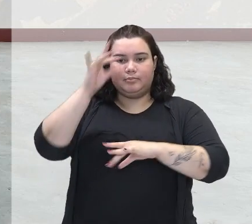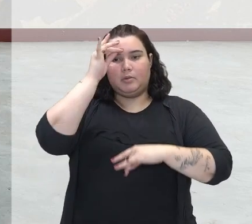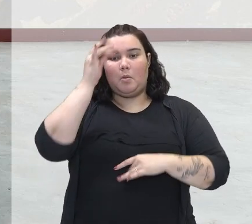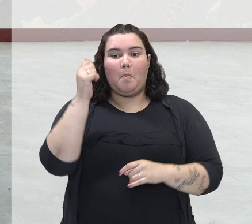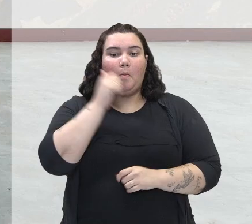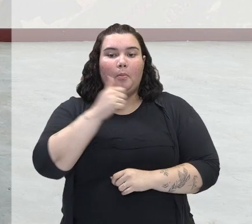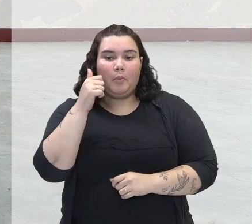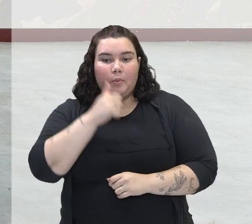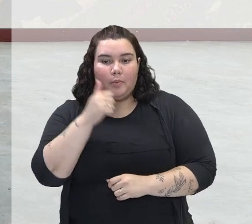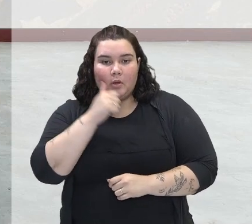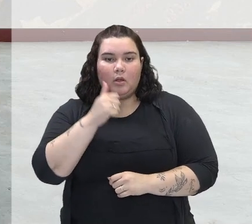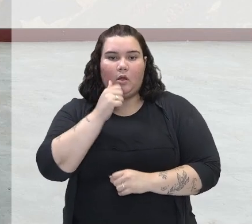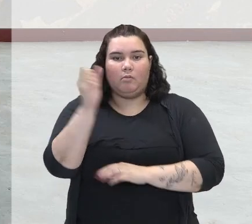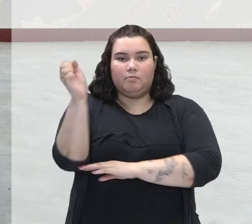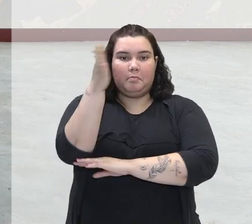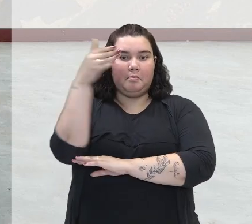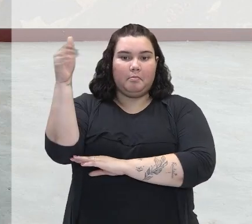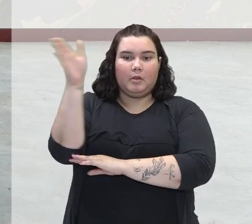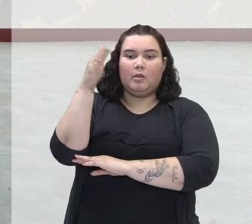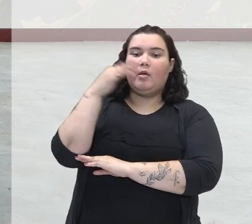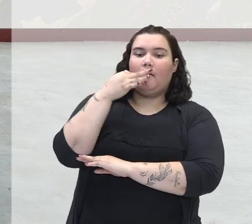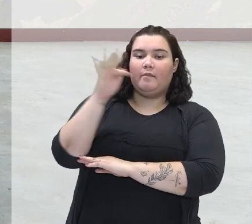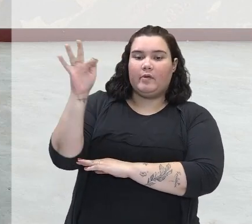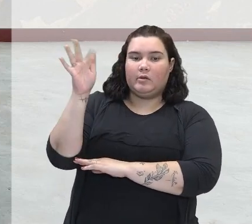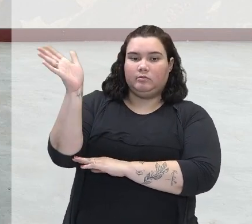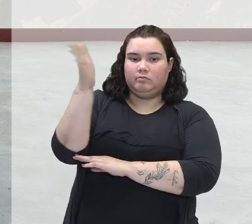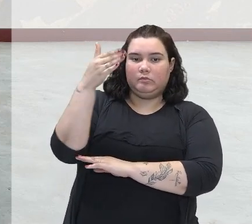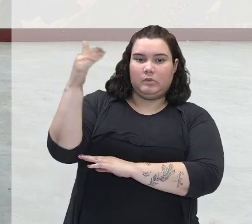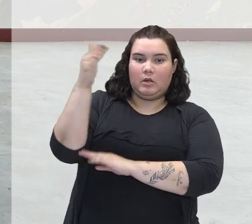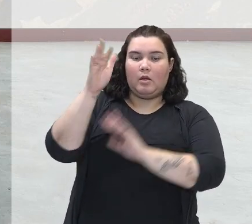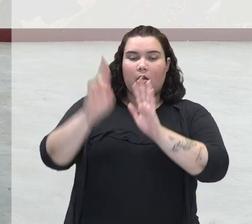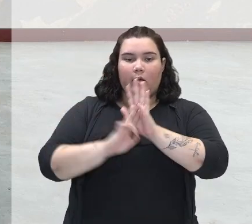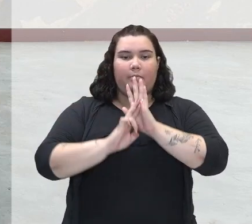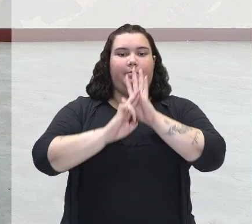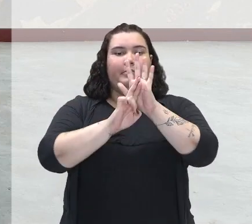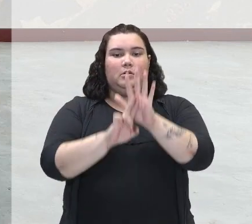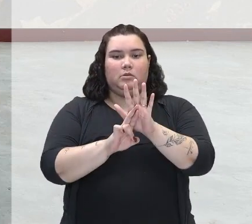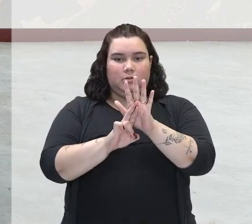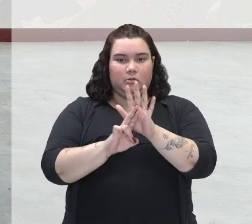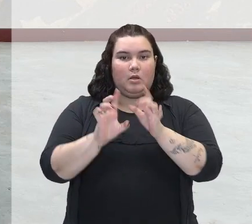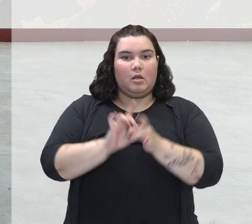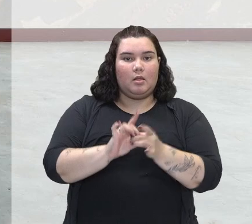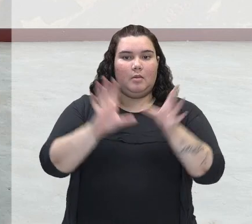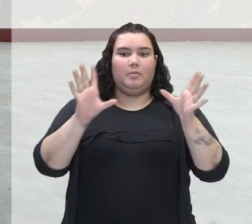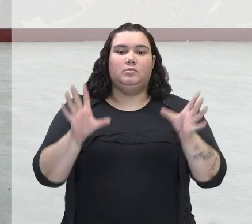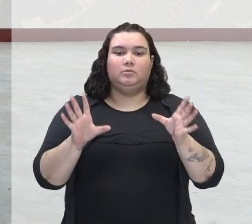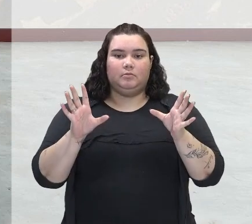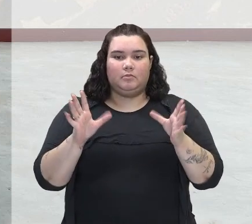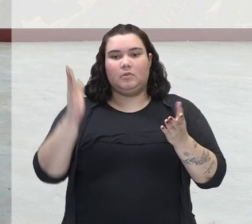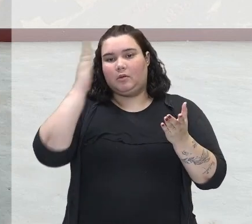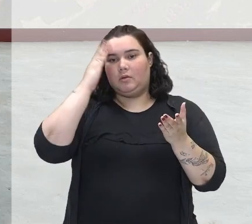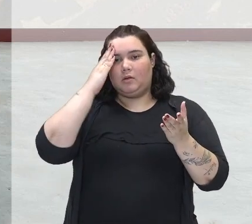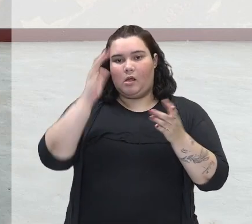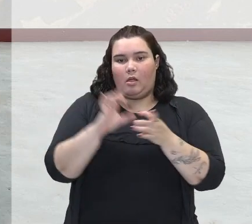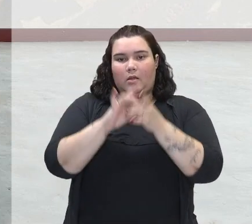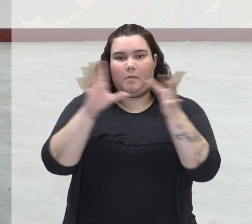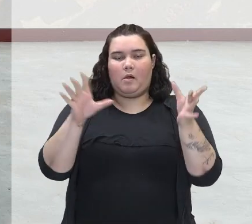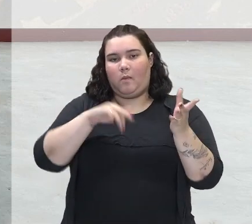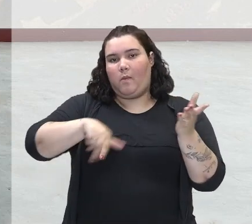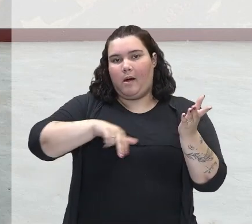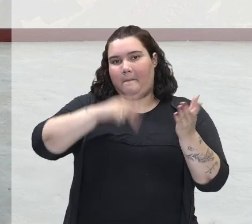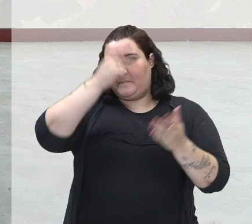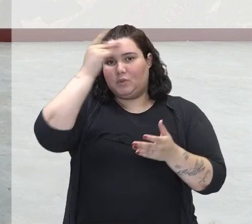mulher empunhando a bandeira da França, era como se ela estivesse representando a liberdade. E a gente sabe que a liberdade não é uma pessoa, né?